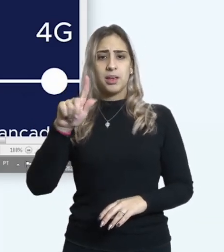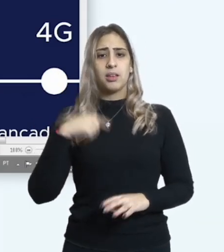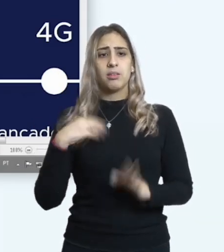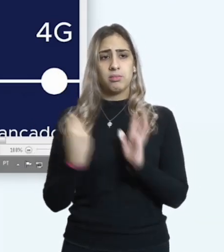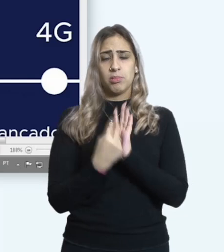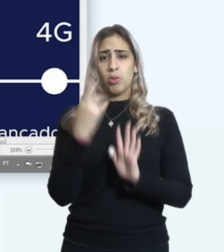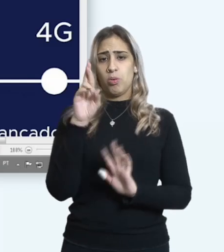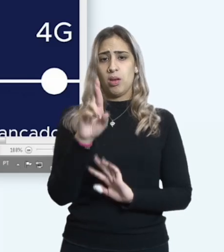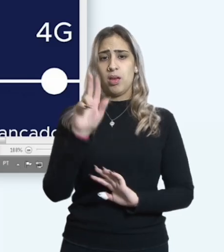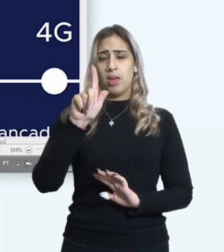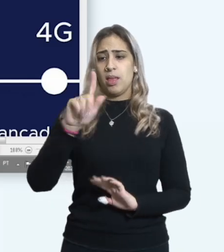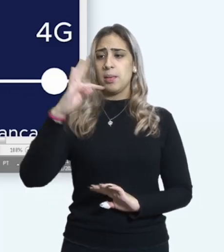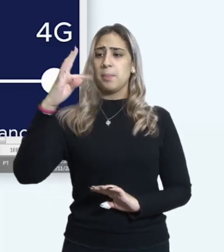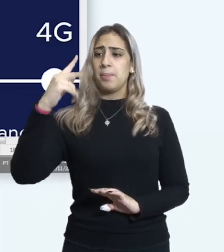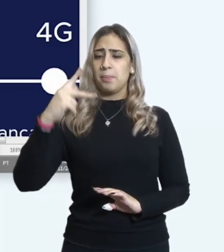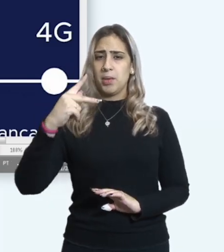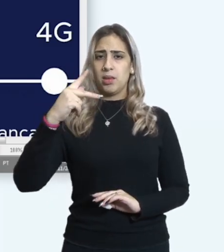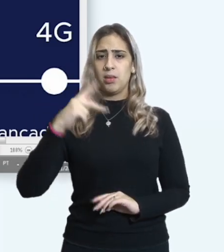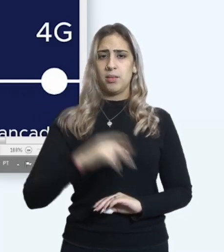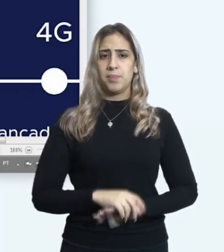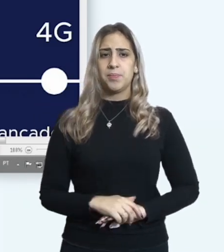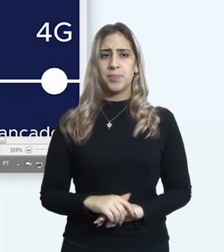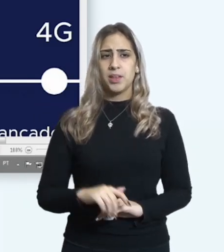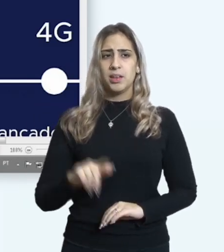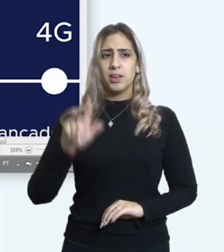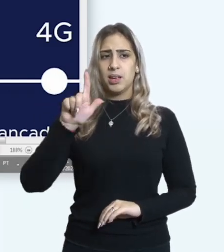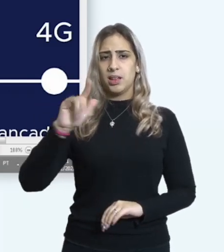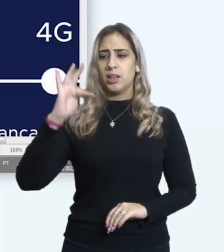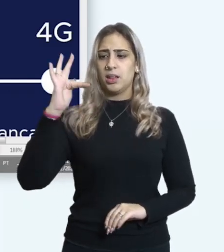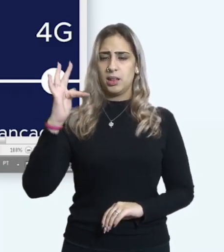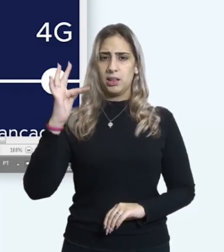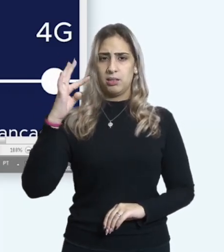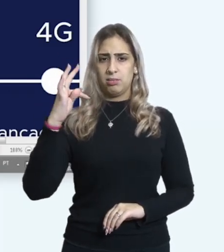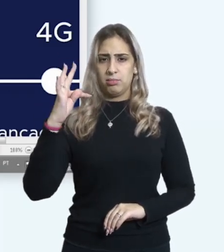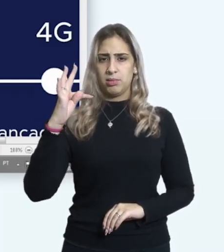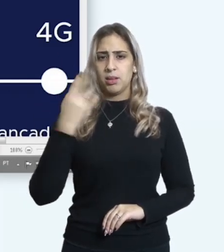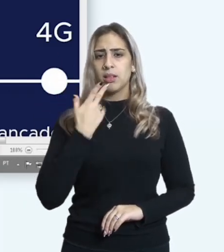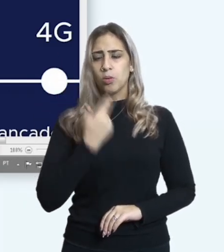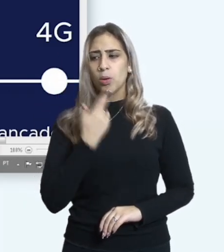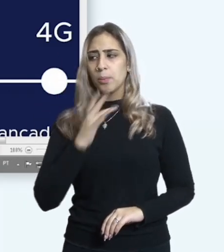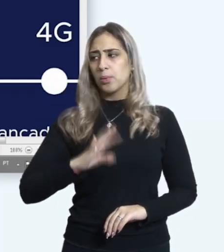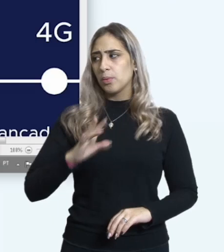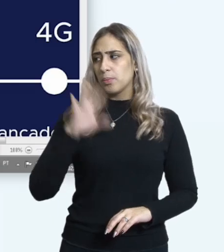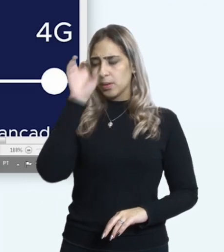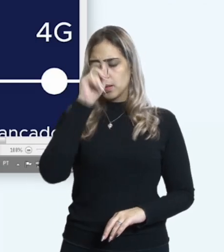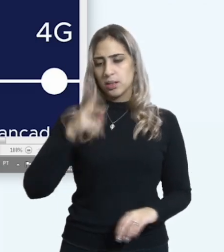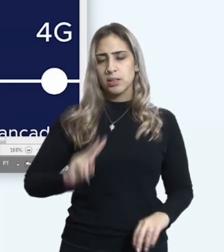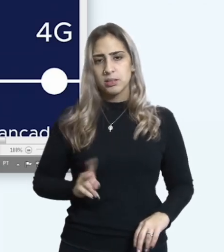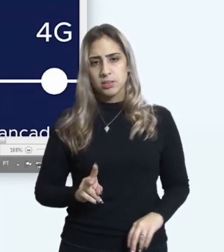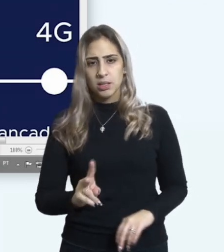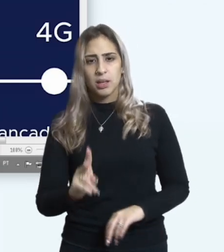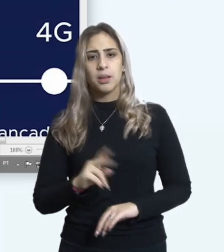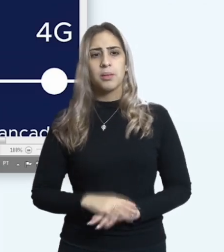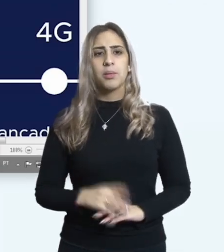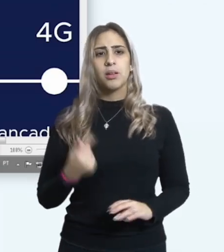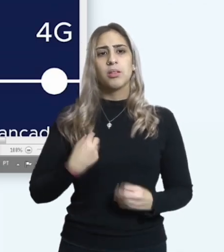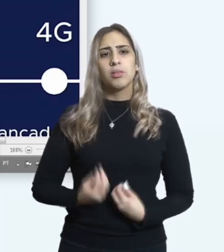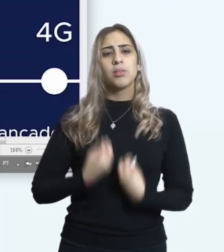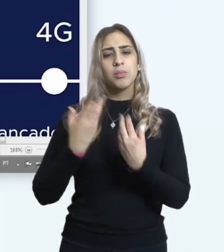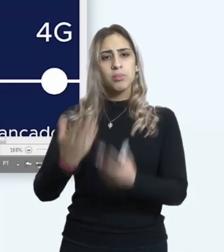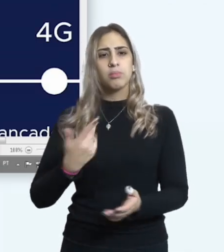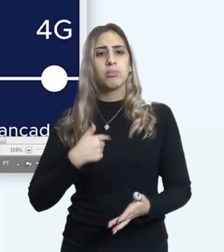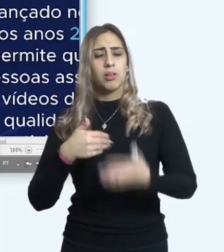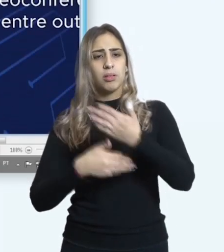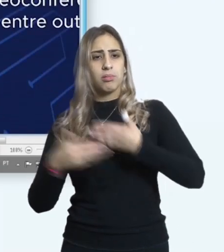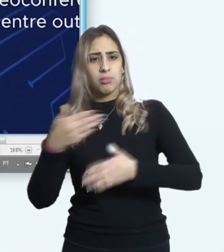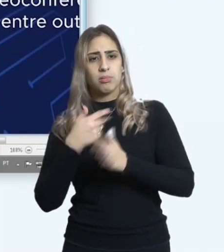ela, LP1, LP de língua portuguesa, ou poderia ser Aprender Sempre, poderia ser o número da página, aí